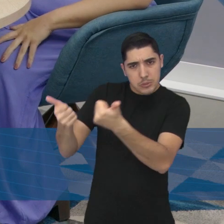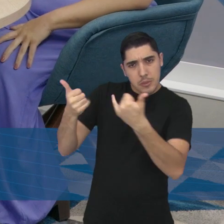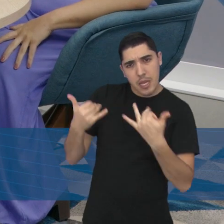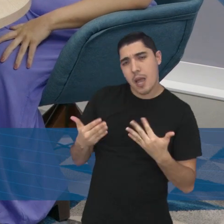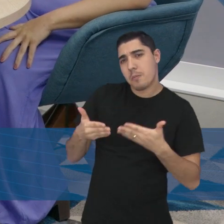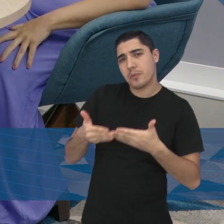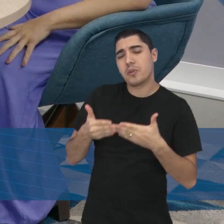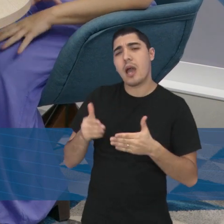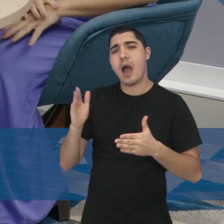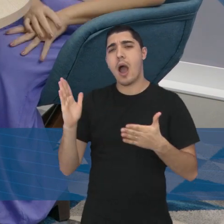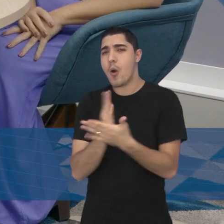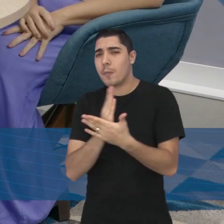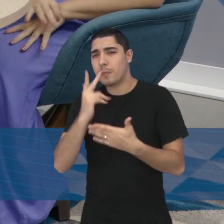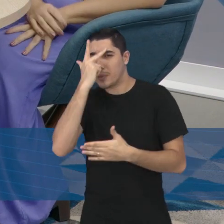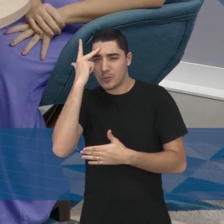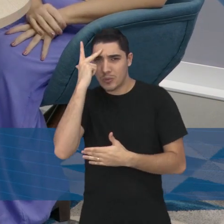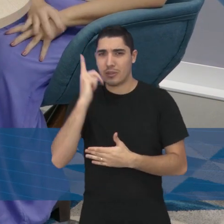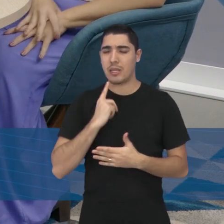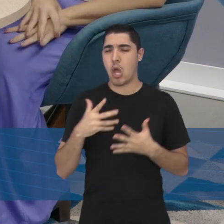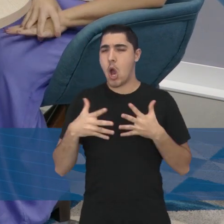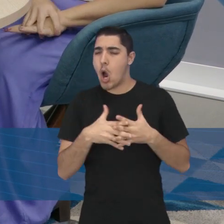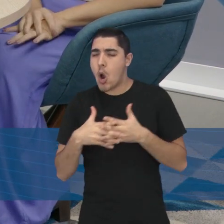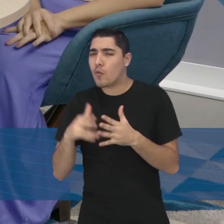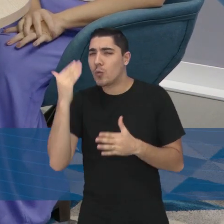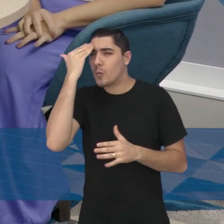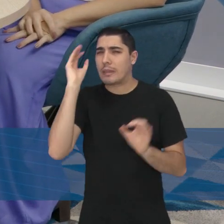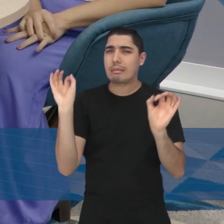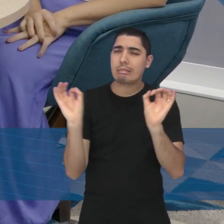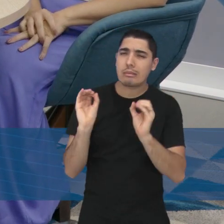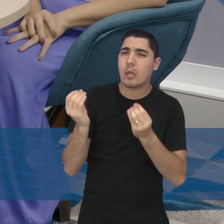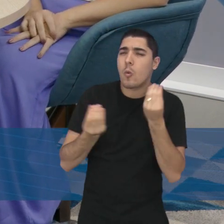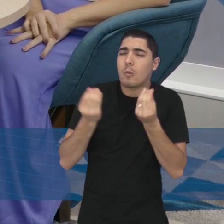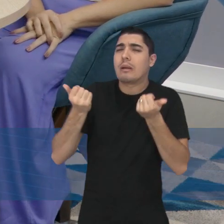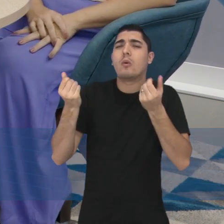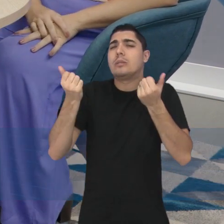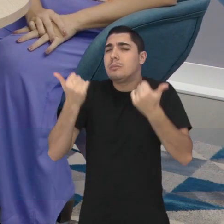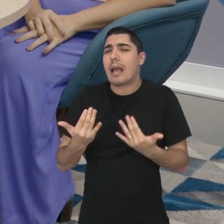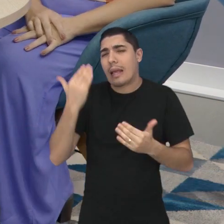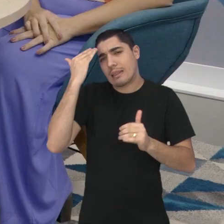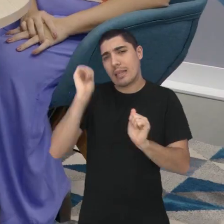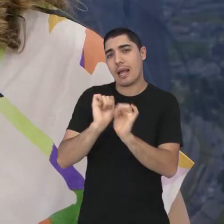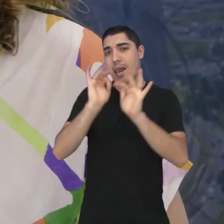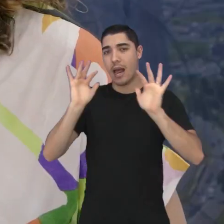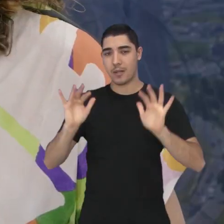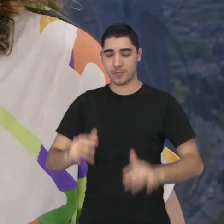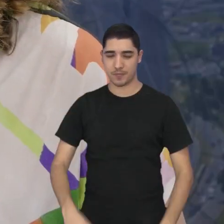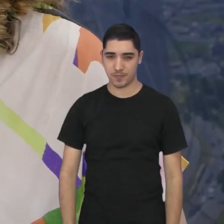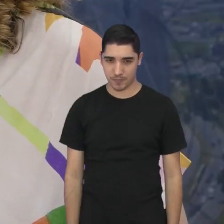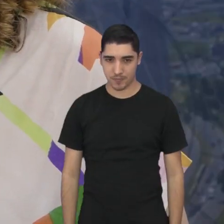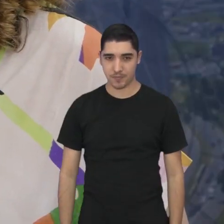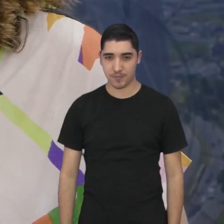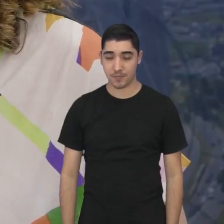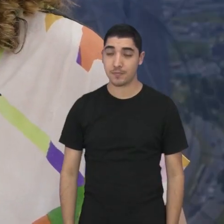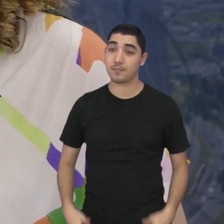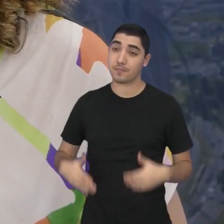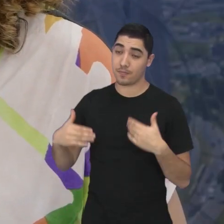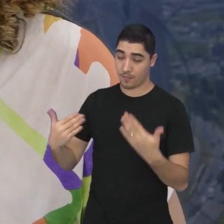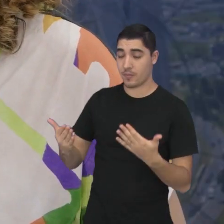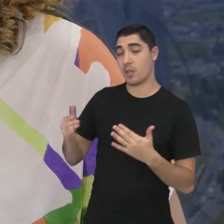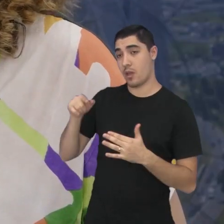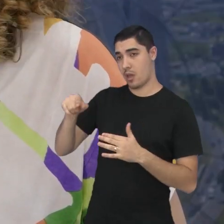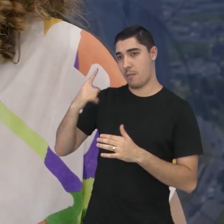muitas pessoas às vezes confundem, né, o que é esse planejamento? Planejamento familiar é